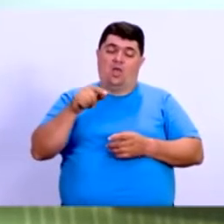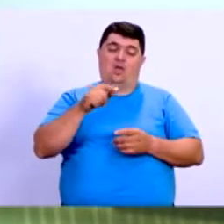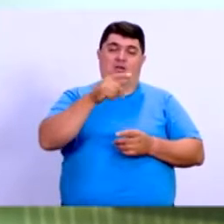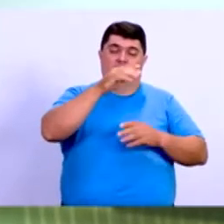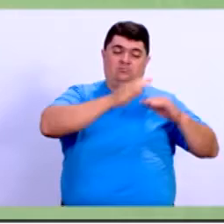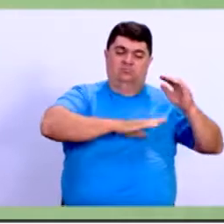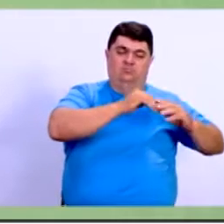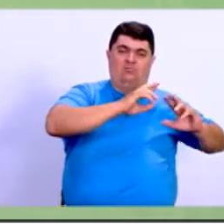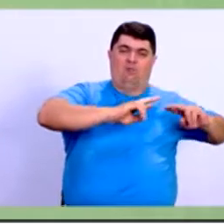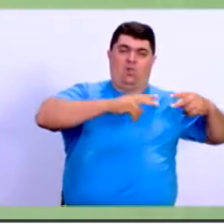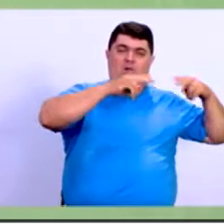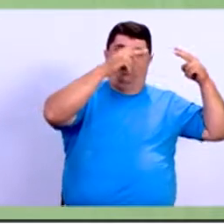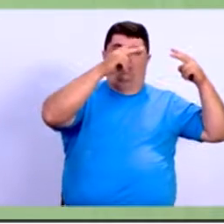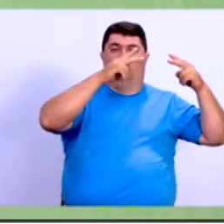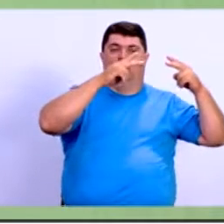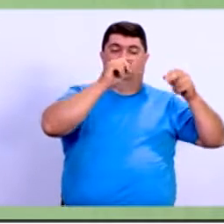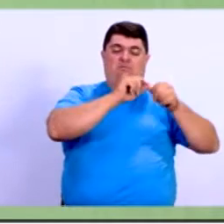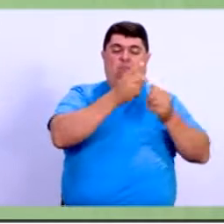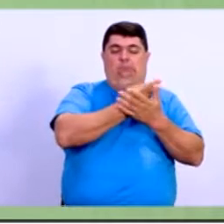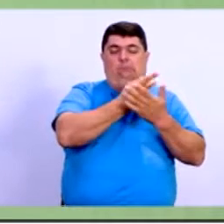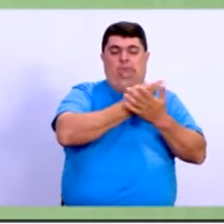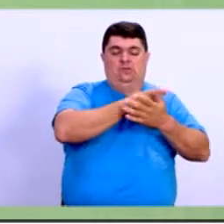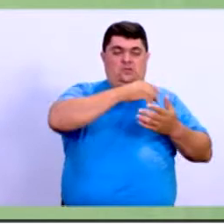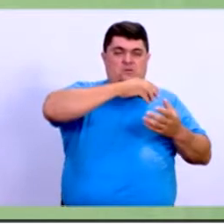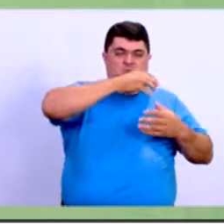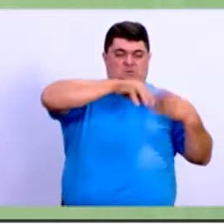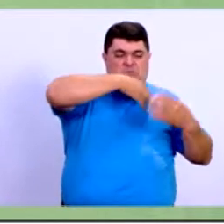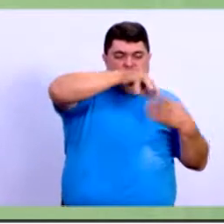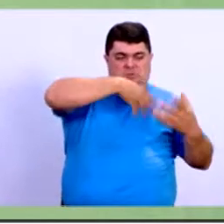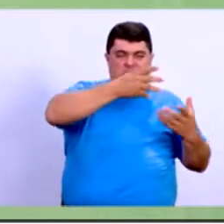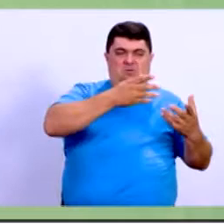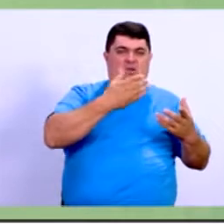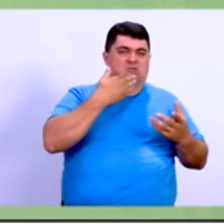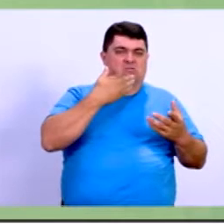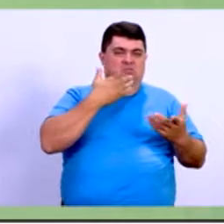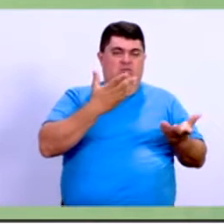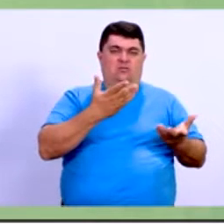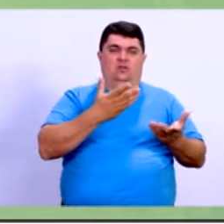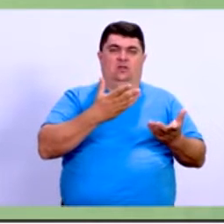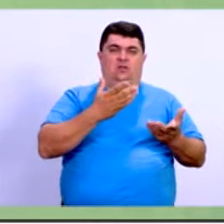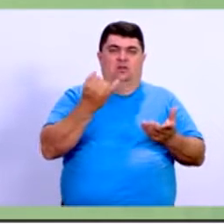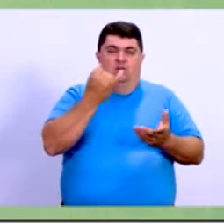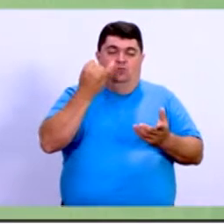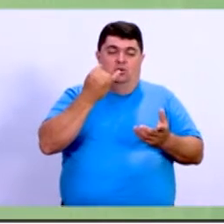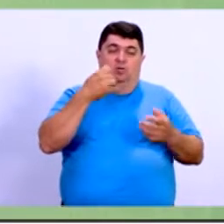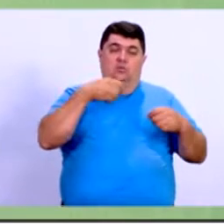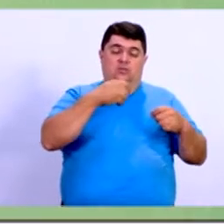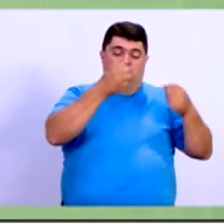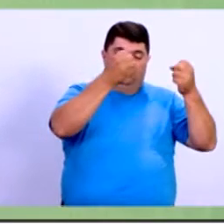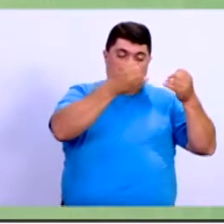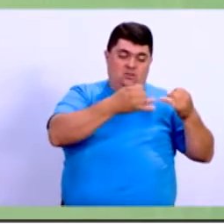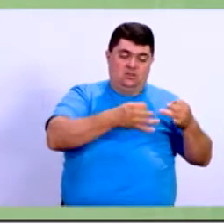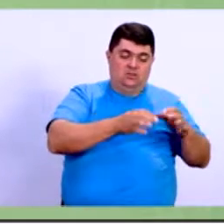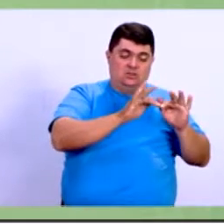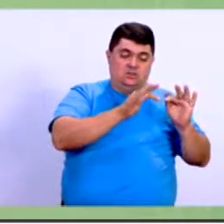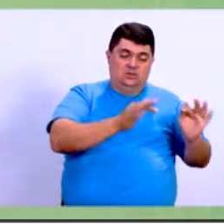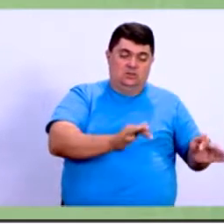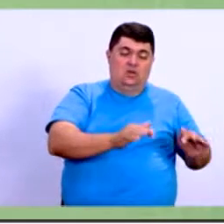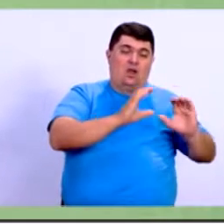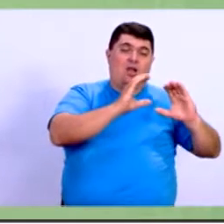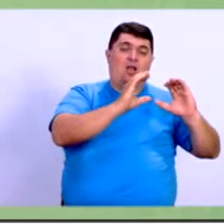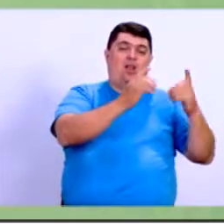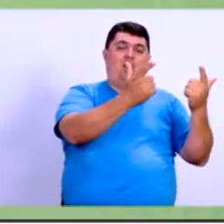isso que a gente deve fazer o quê? Verificar e entender como o usuário quer interagir